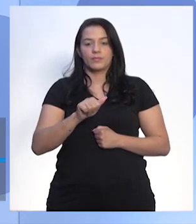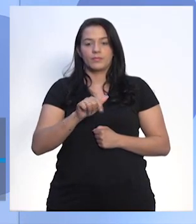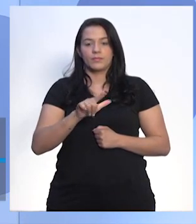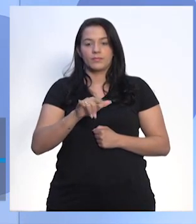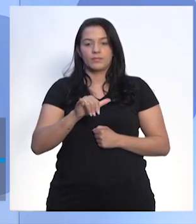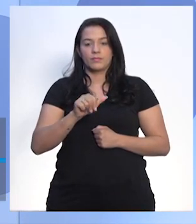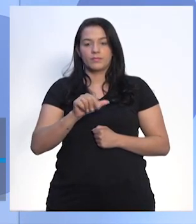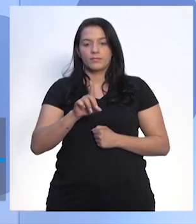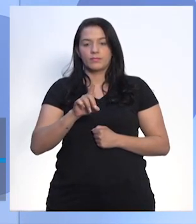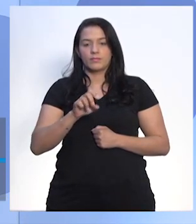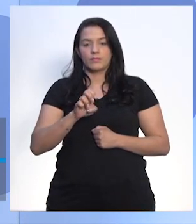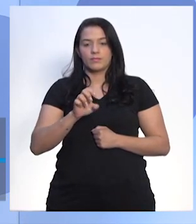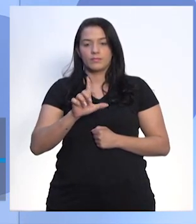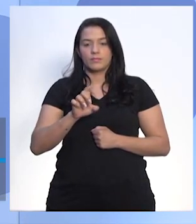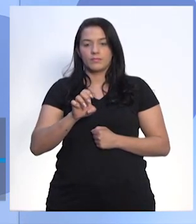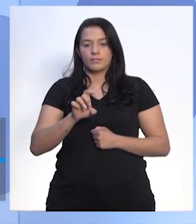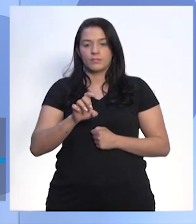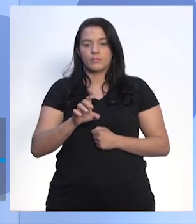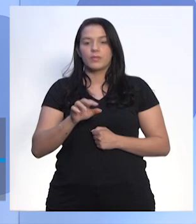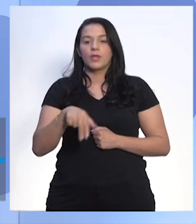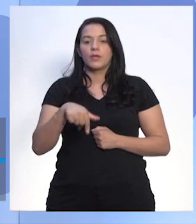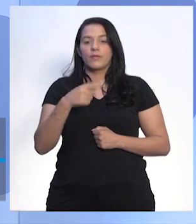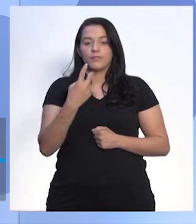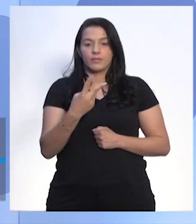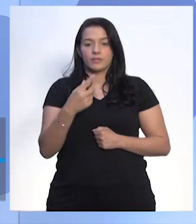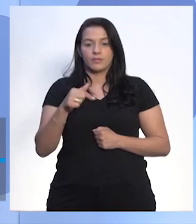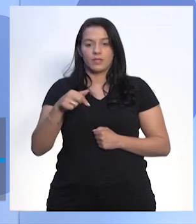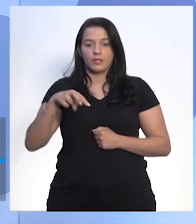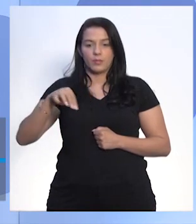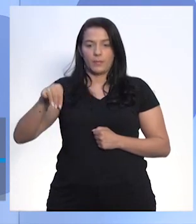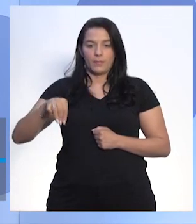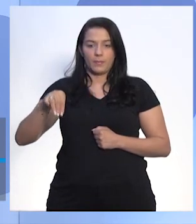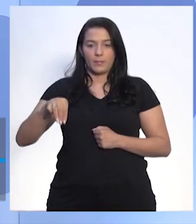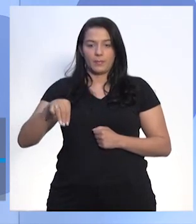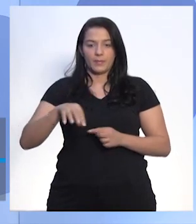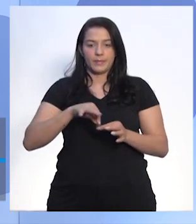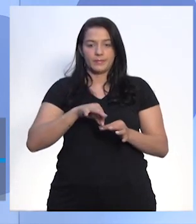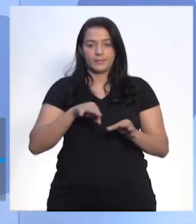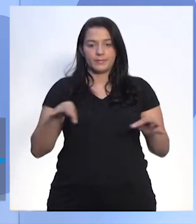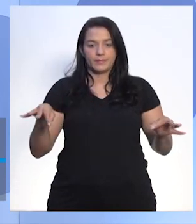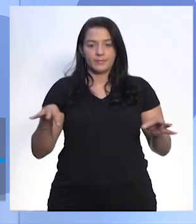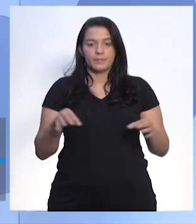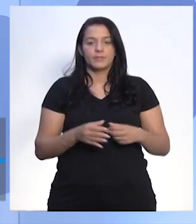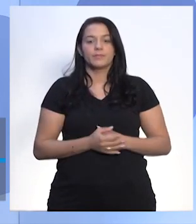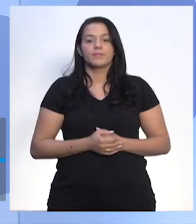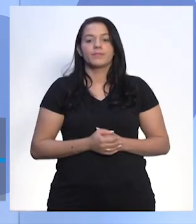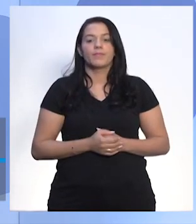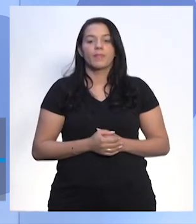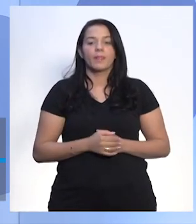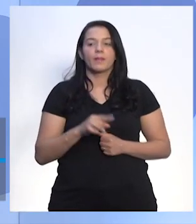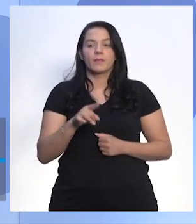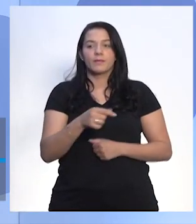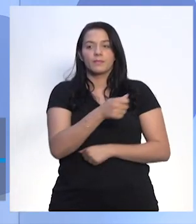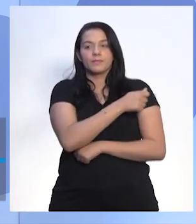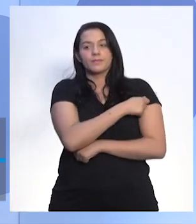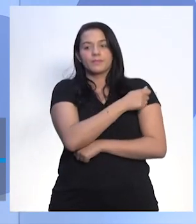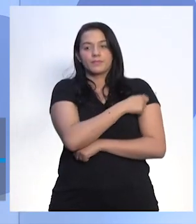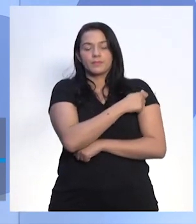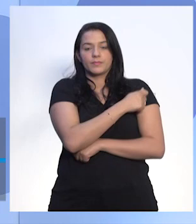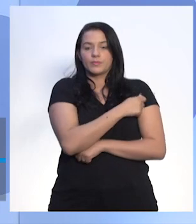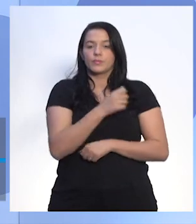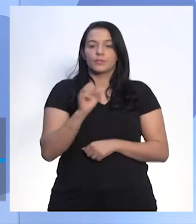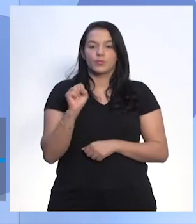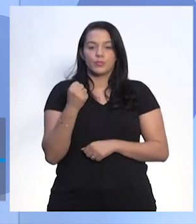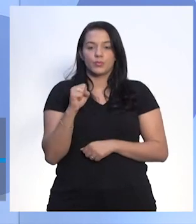ok? E a professora Sandra também, 27 metros. Alunos do 9º ano da escola